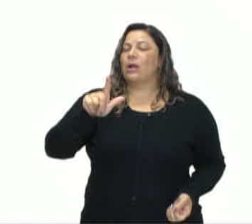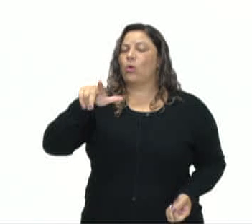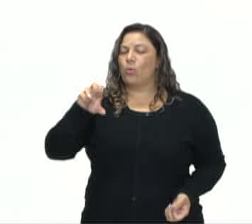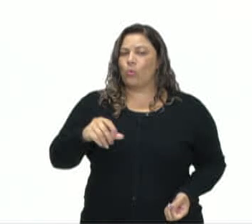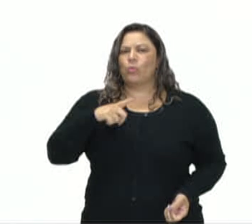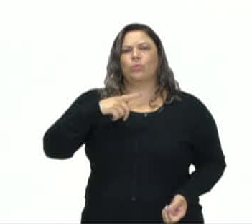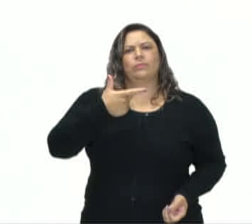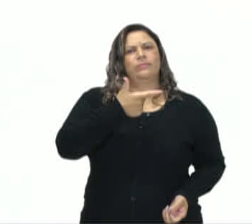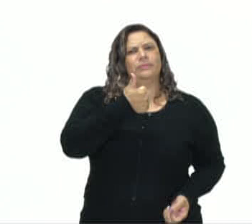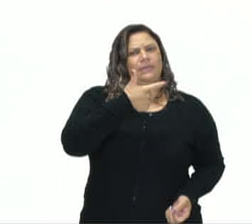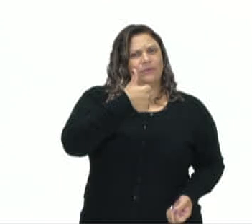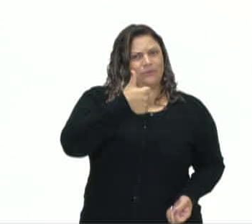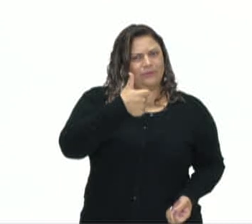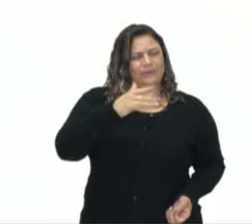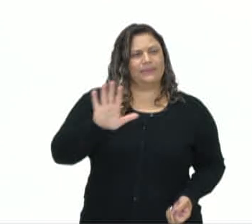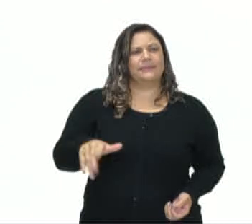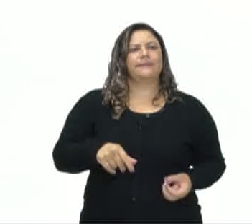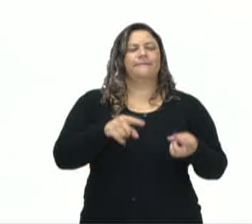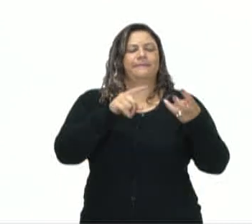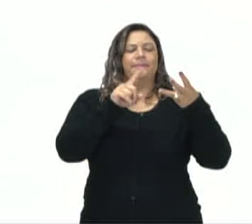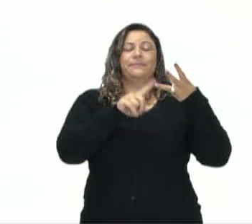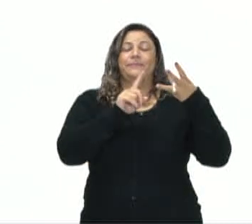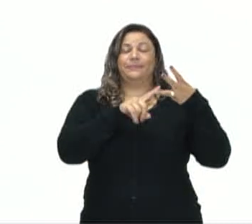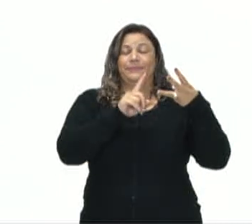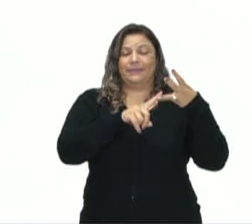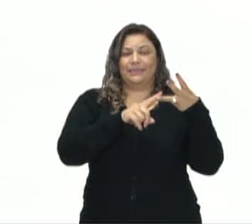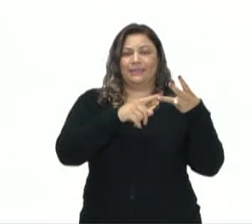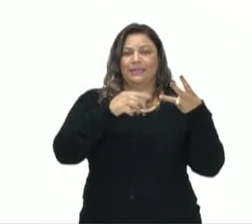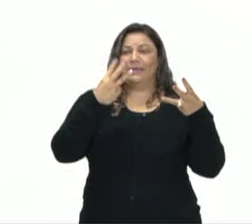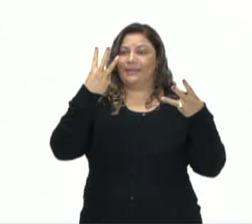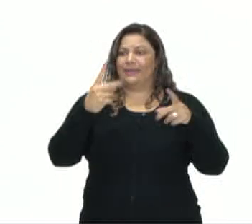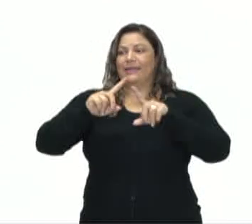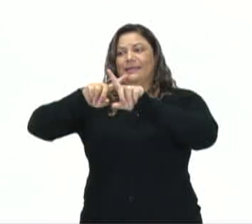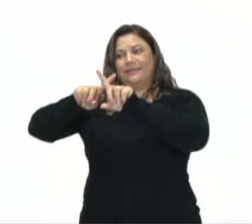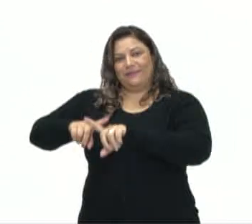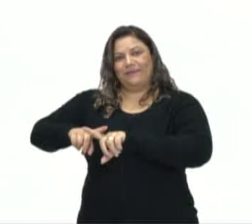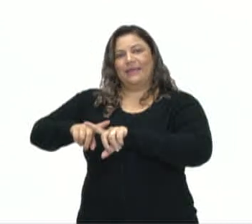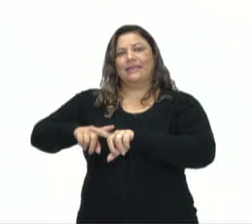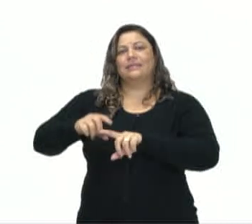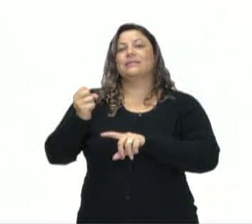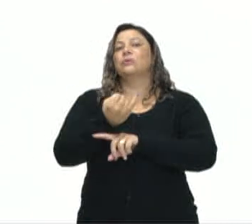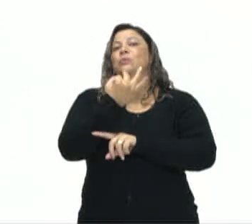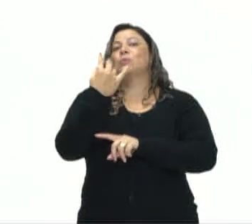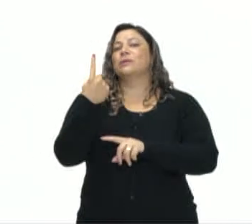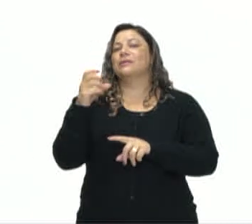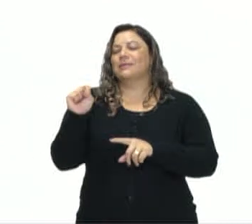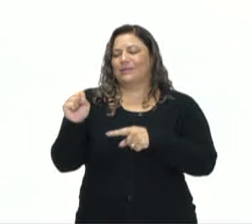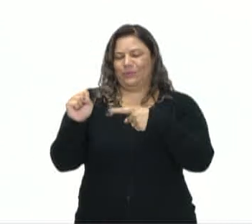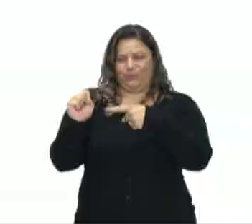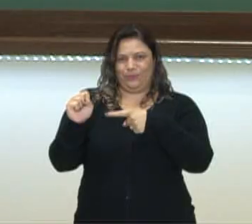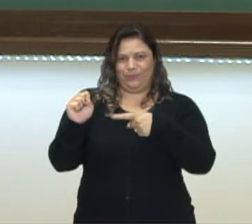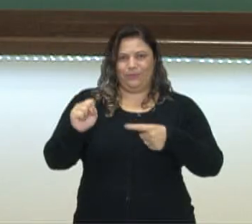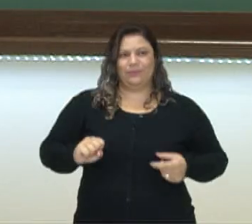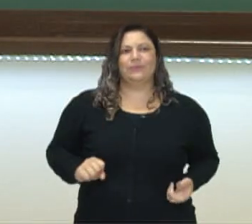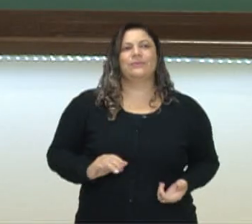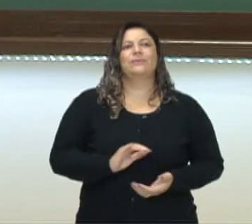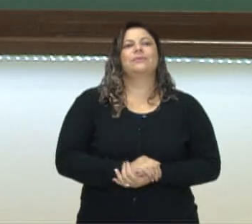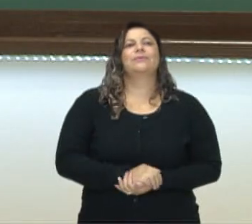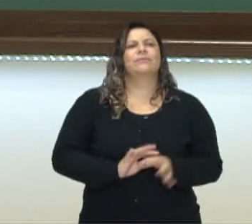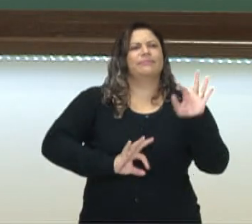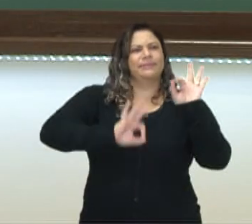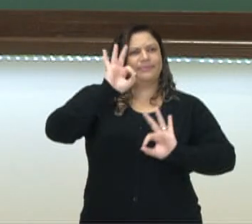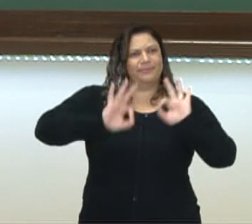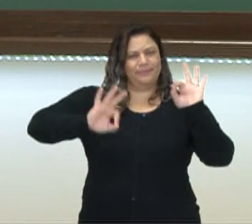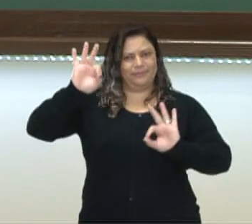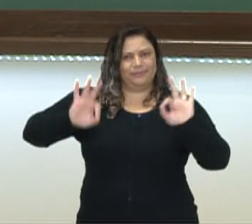12 miniaturas, e Pedro tem o triplo, que então ele tem 18 bonecos. Organizamos a